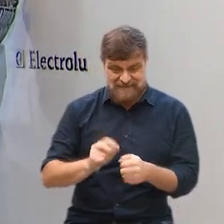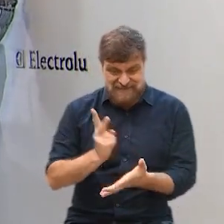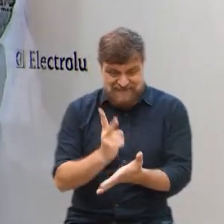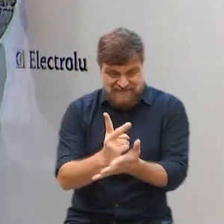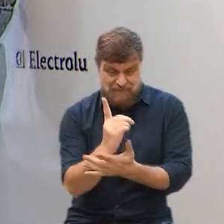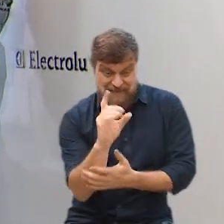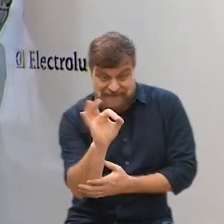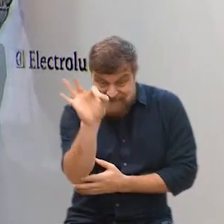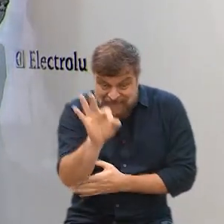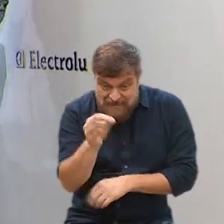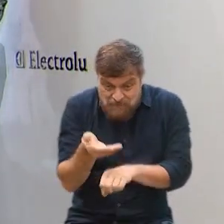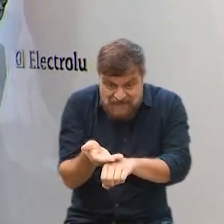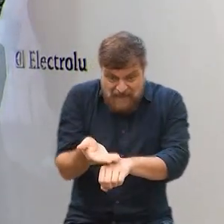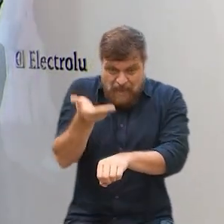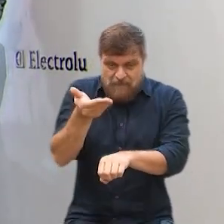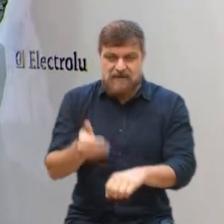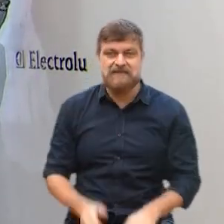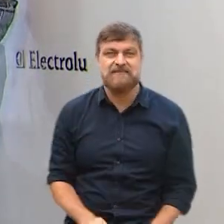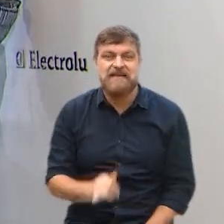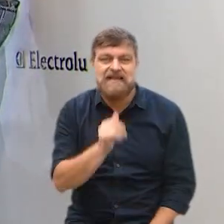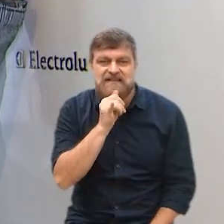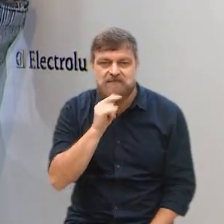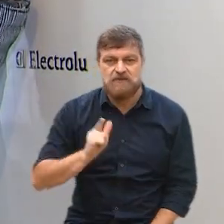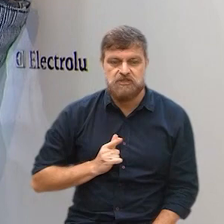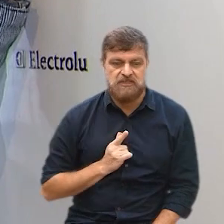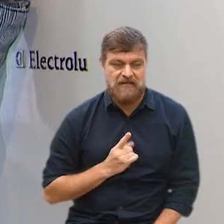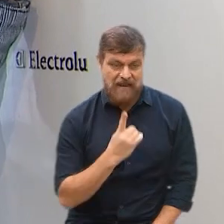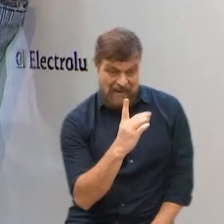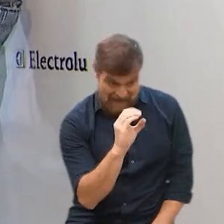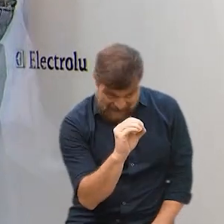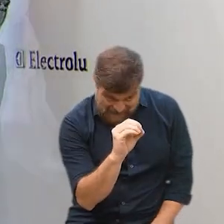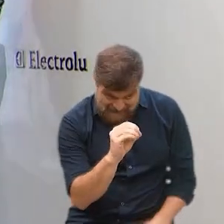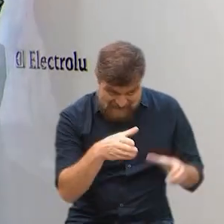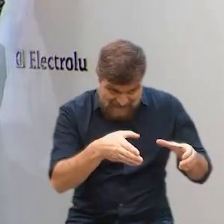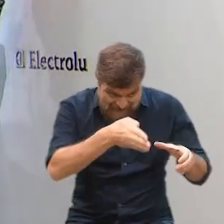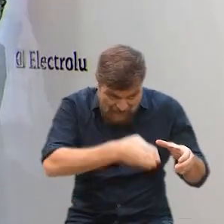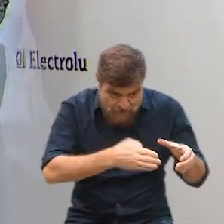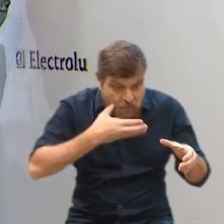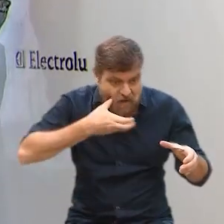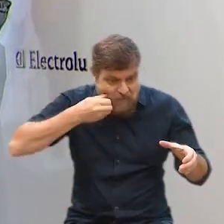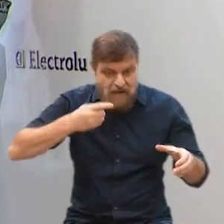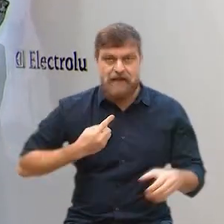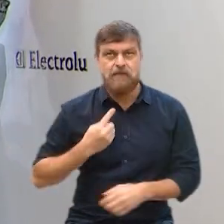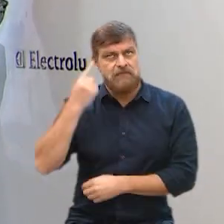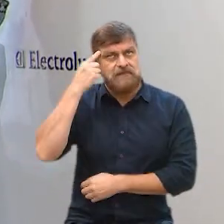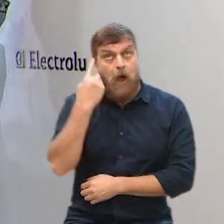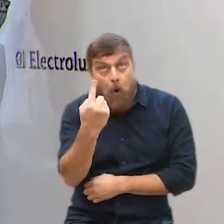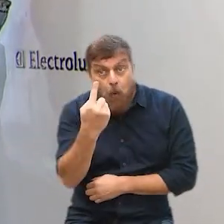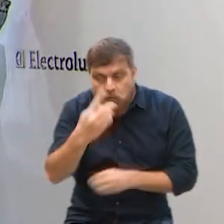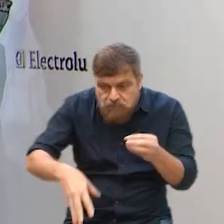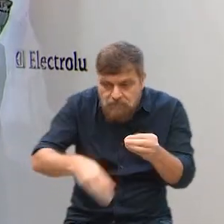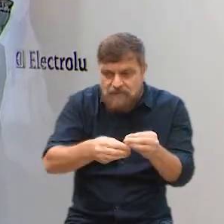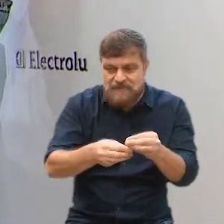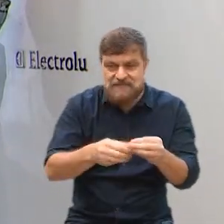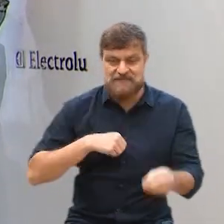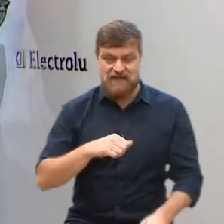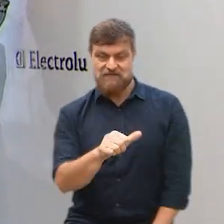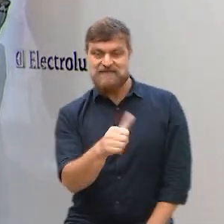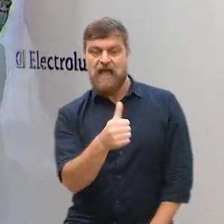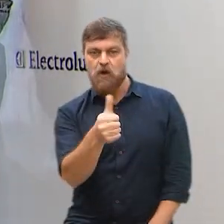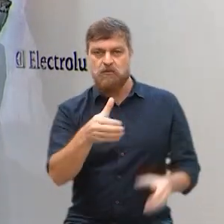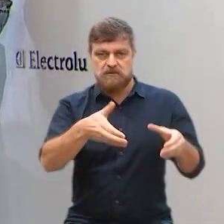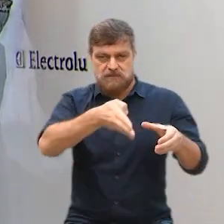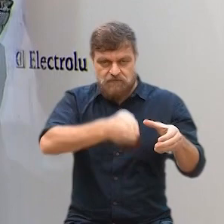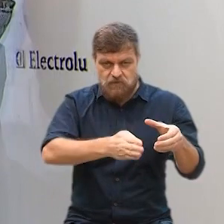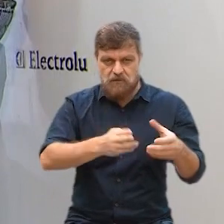minhas encomendas eram 10 bolinhos, eu fazia um a mais, né? Então, para não ter esse tipo de sobra, porque